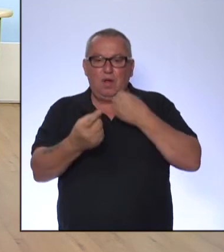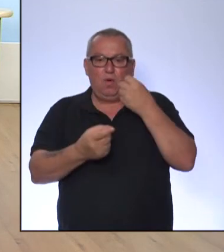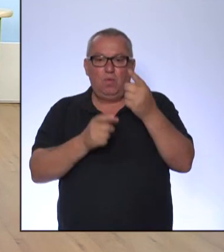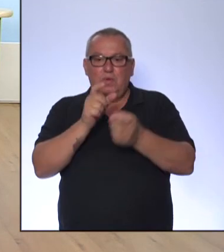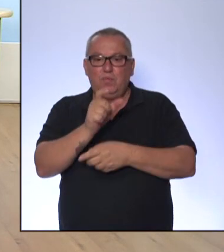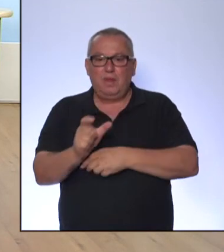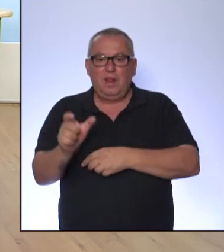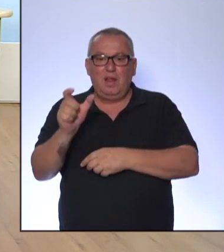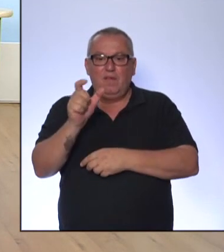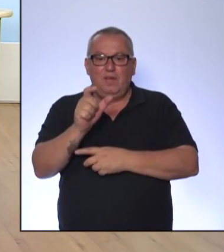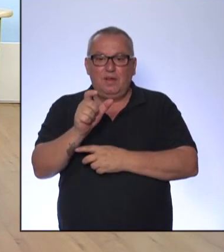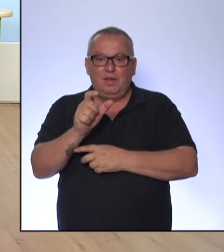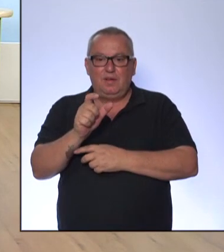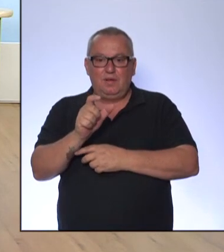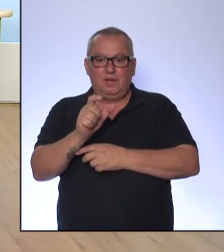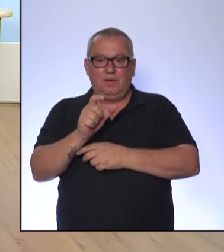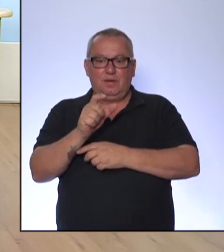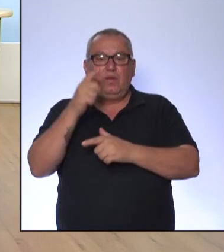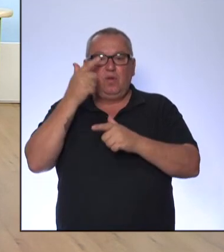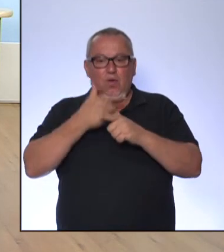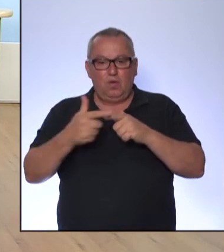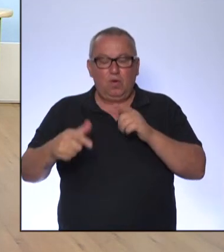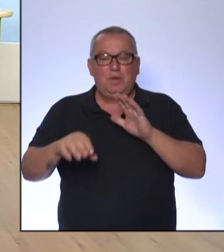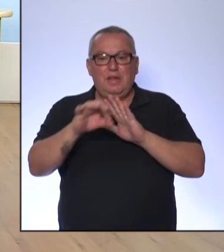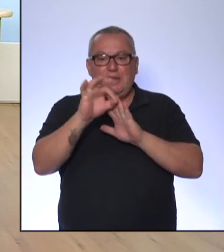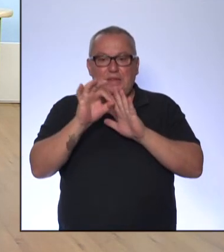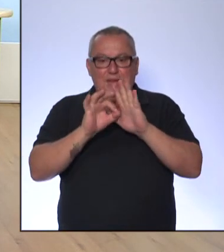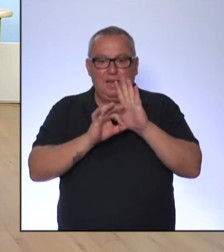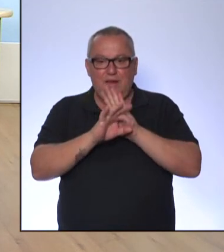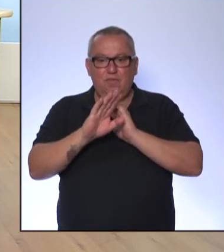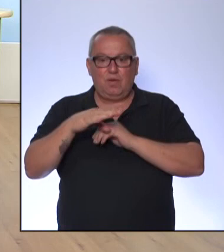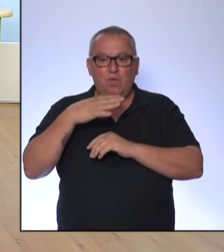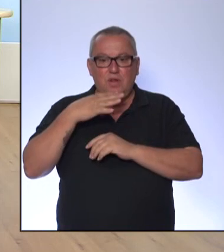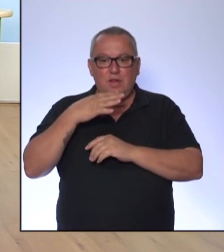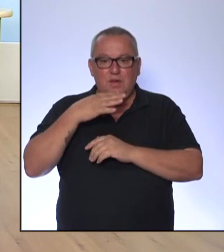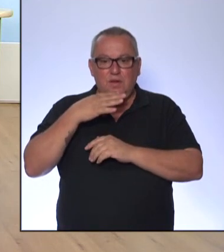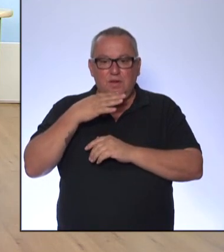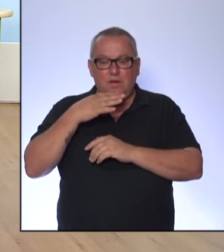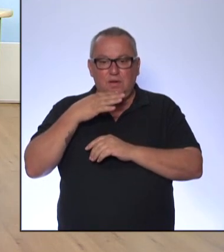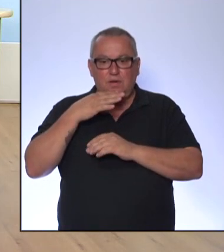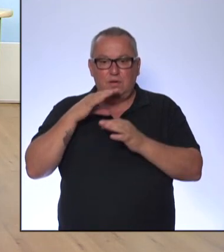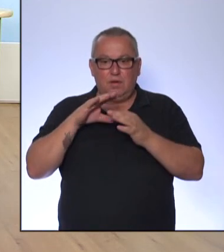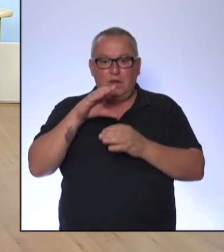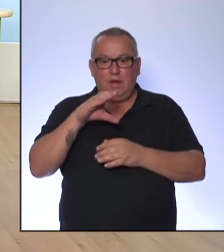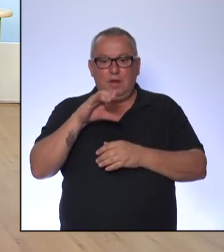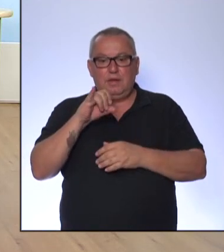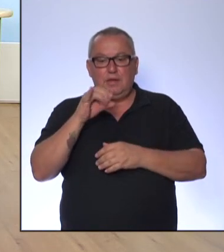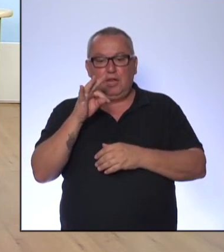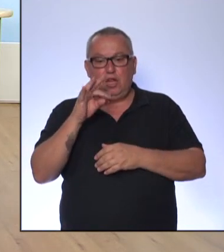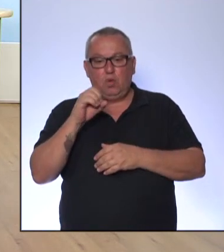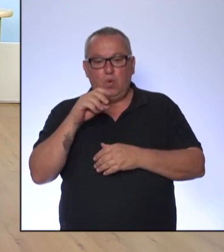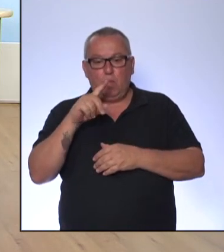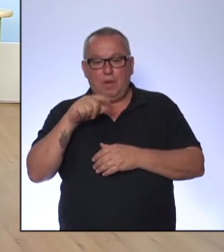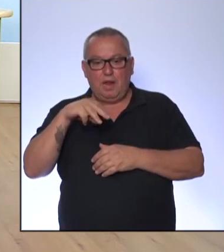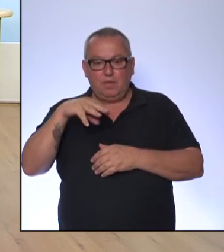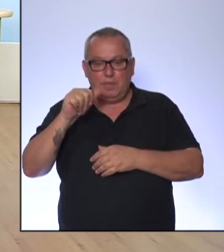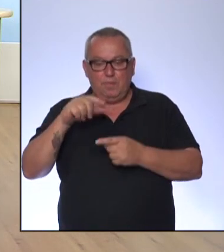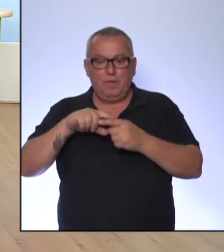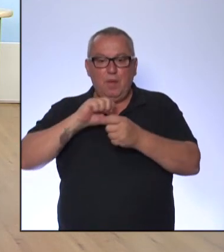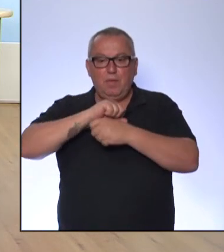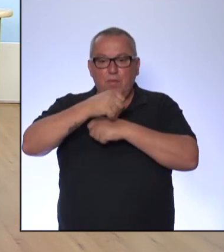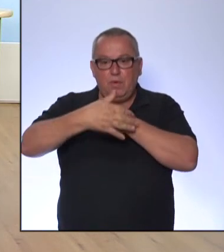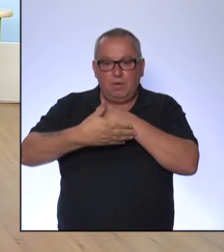palavras sobre a célula, né, que eles já conhecem. Então, eles associaram a citoplasma, Legal. membrana